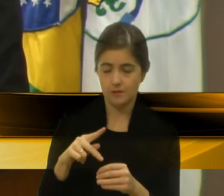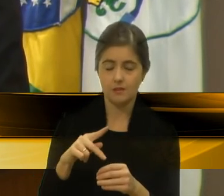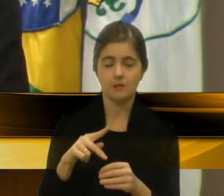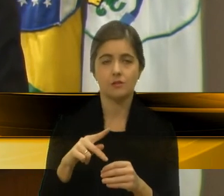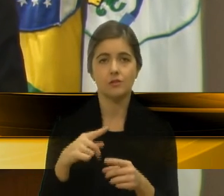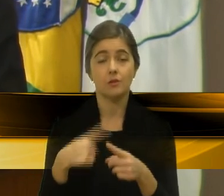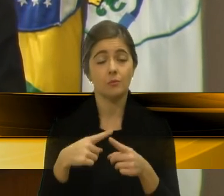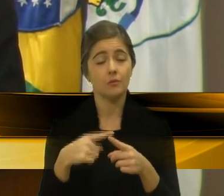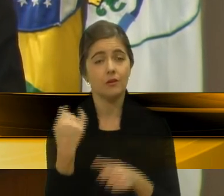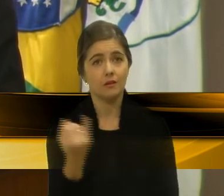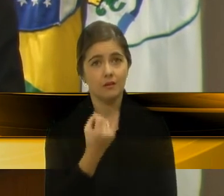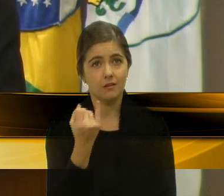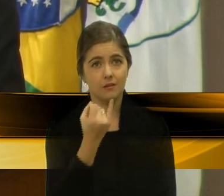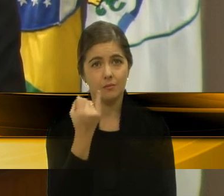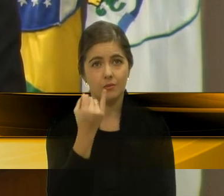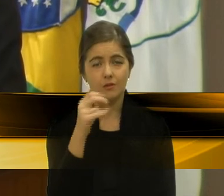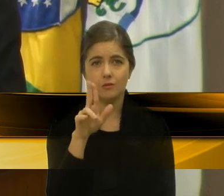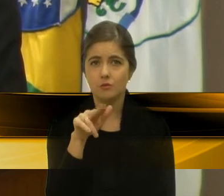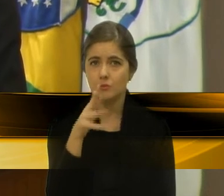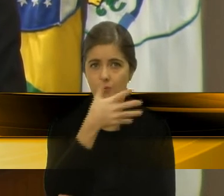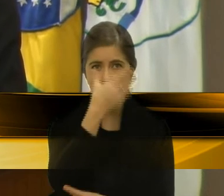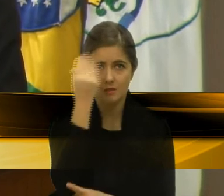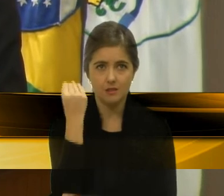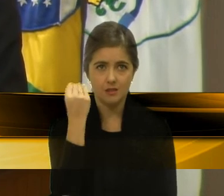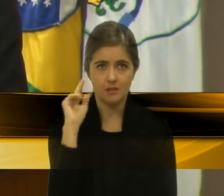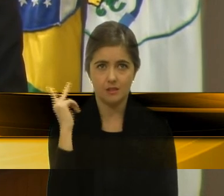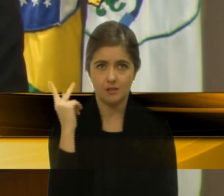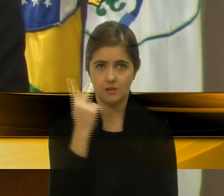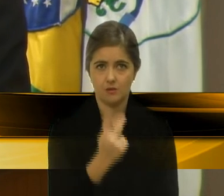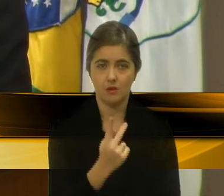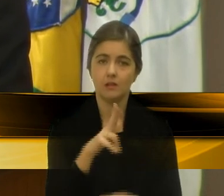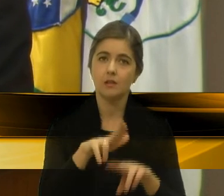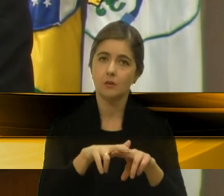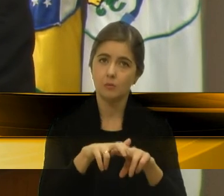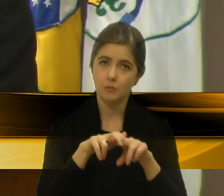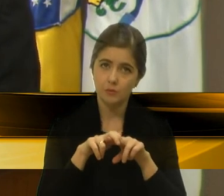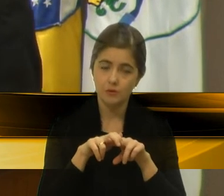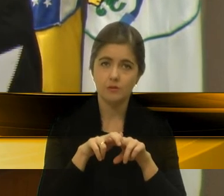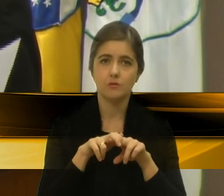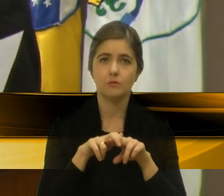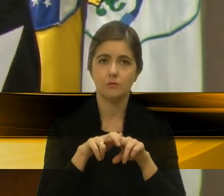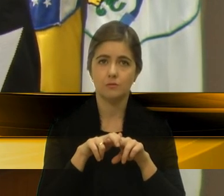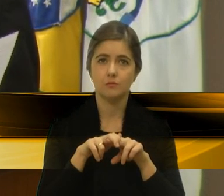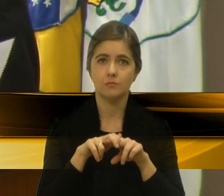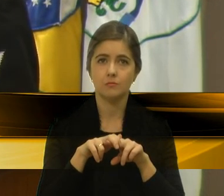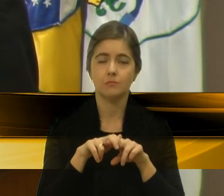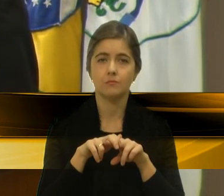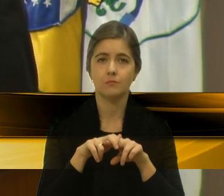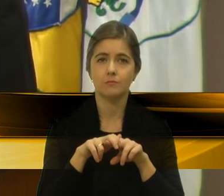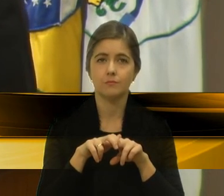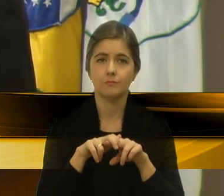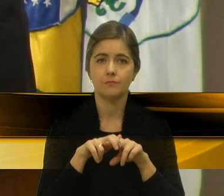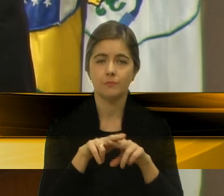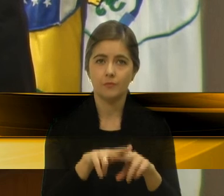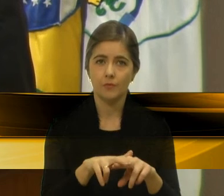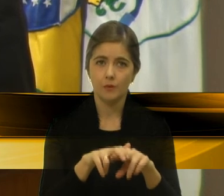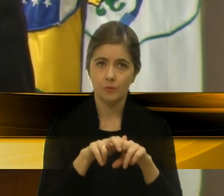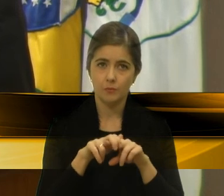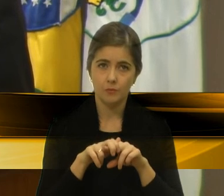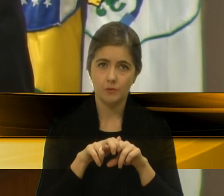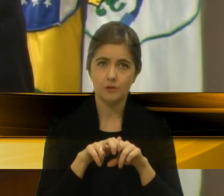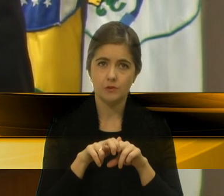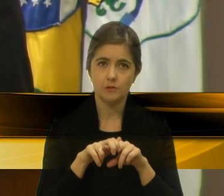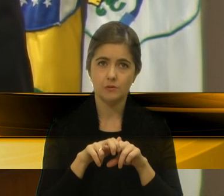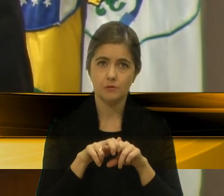pela importância de nunca esquecermos nossa história. Por isso, deixamos aqui a contribuição com os votos